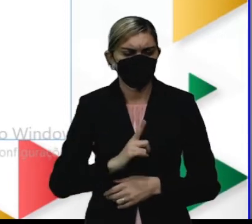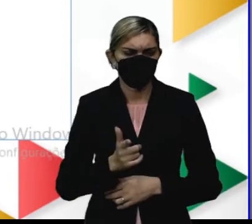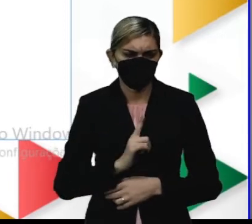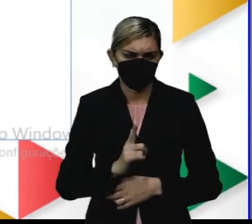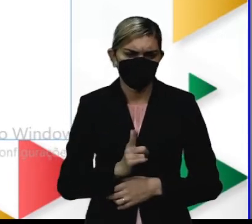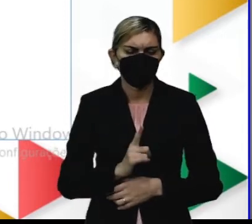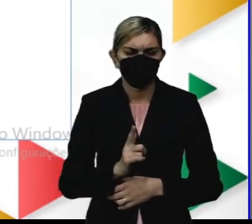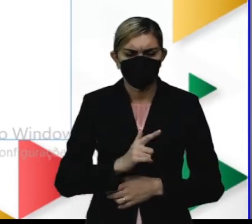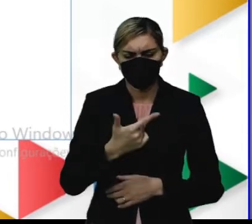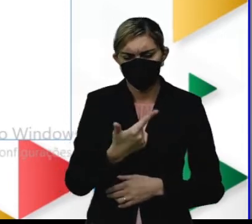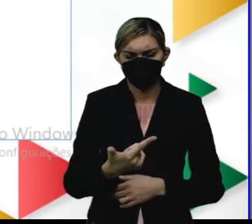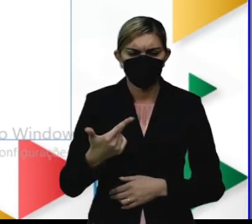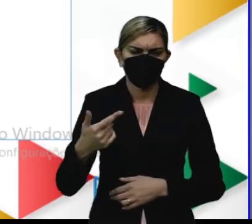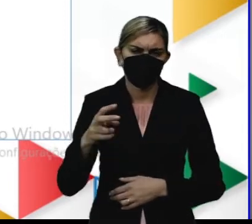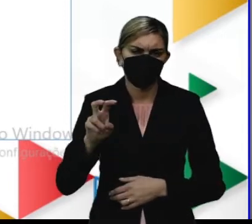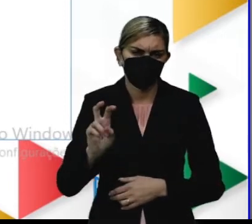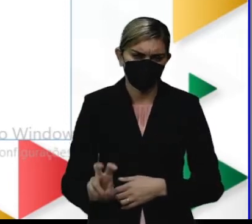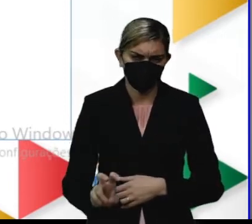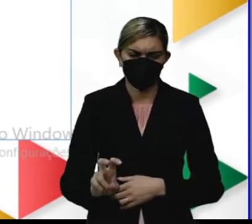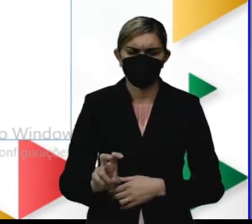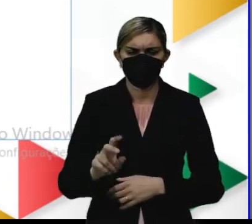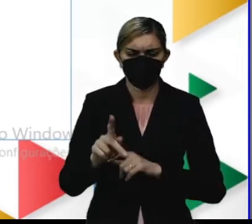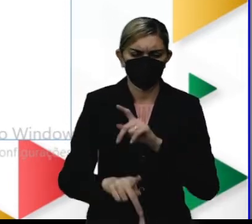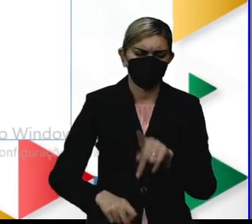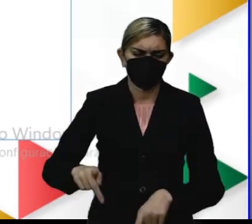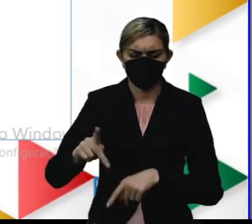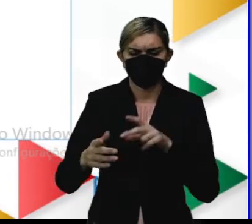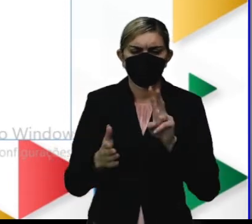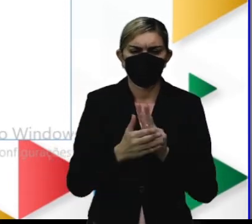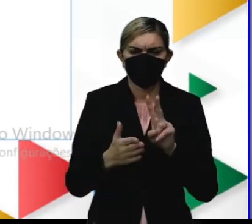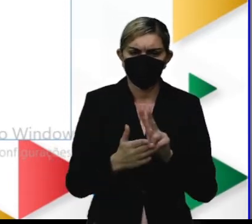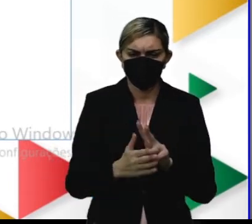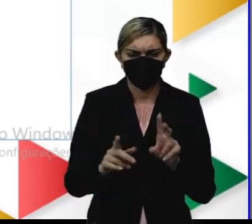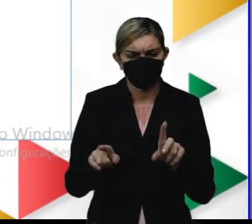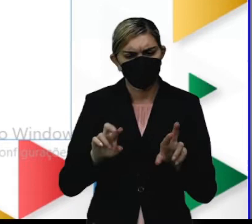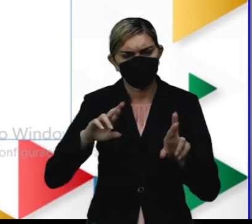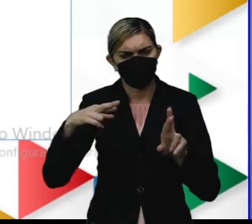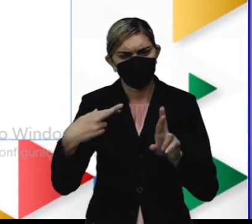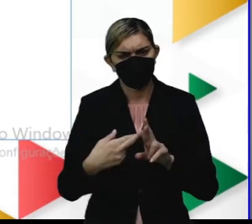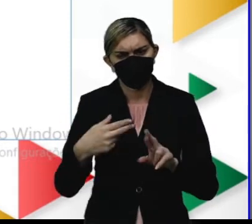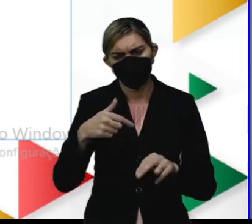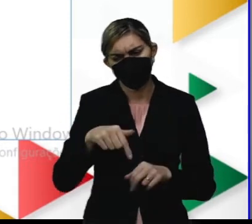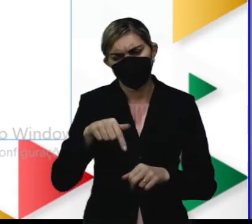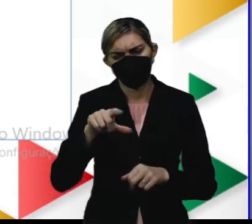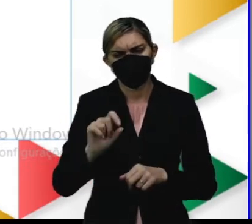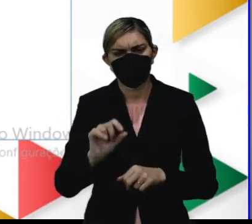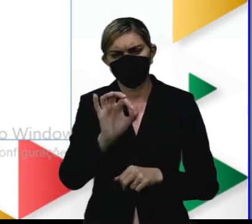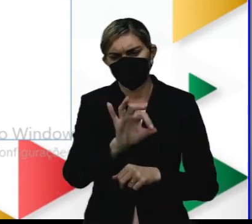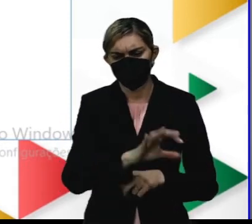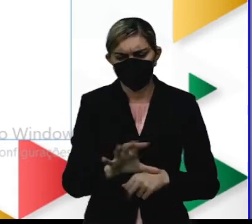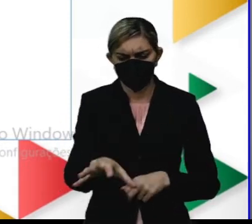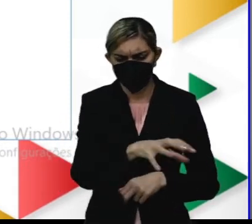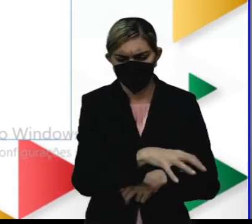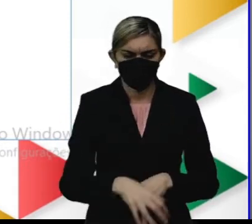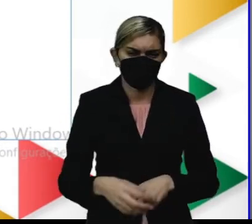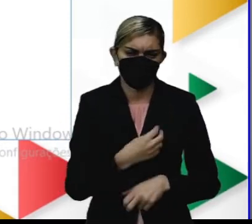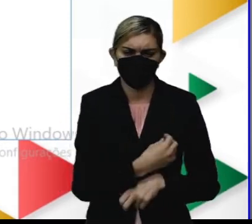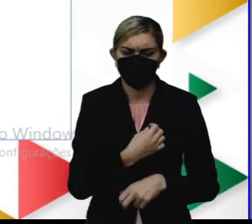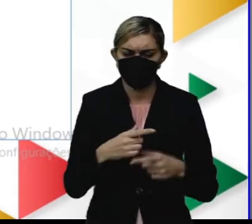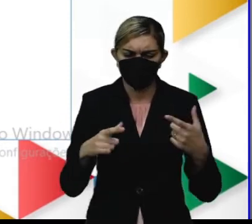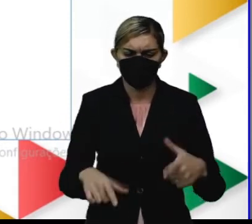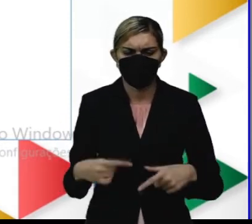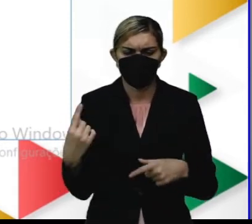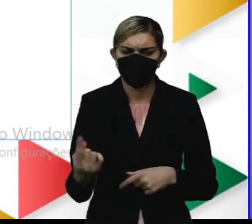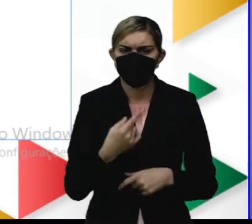existem 225 povos indígenas, além de referência de 70 tribos vivendo em locais